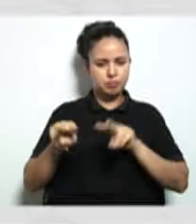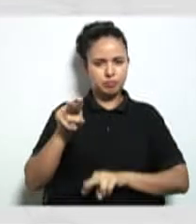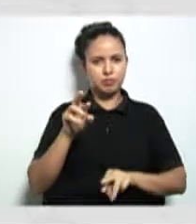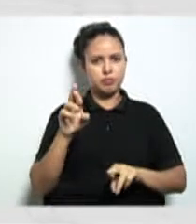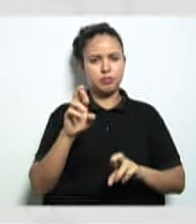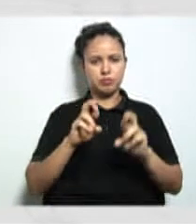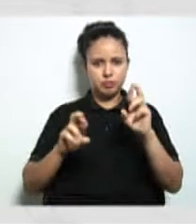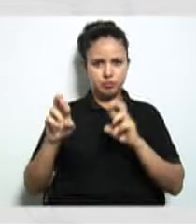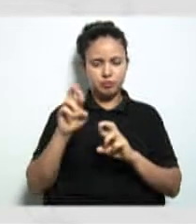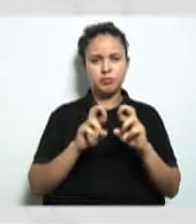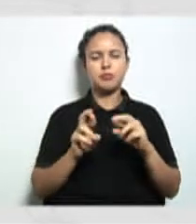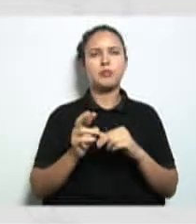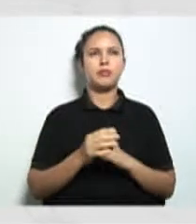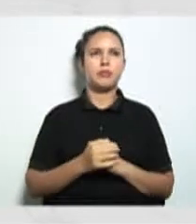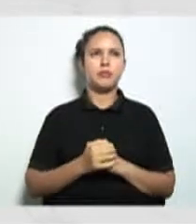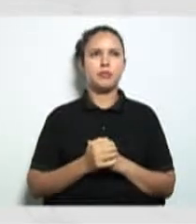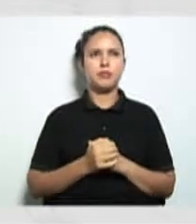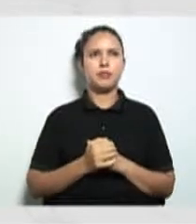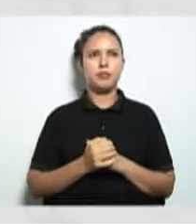sempre.